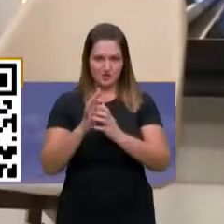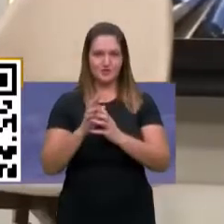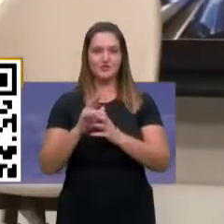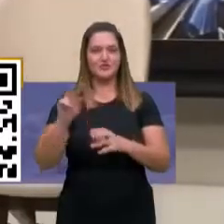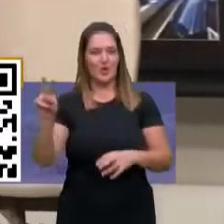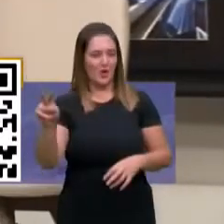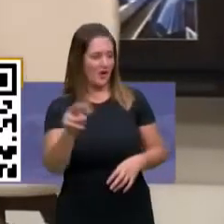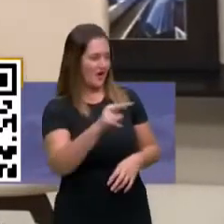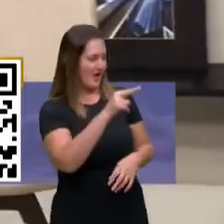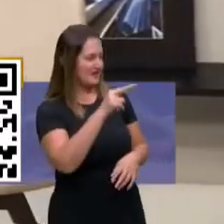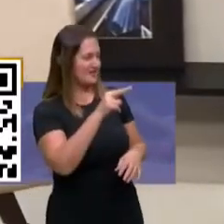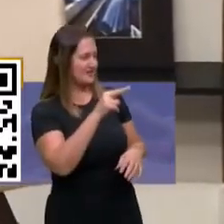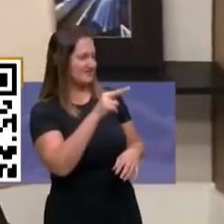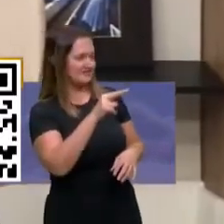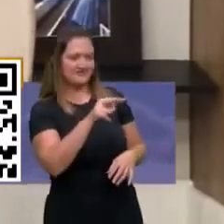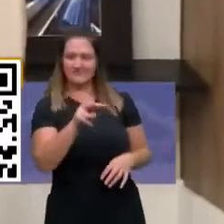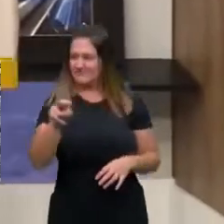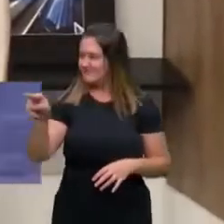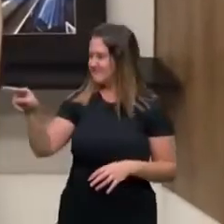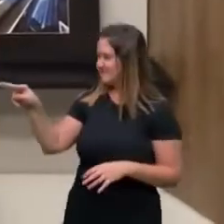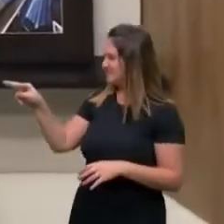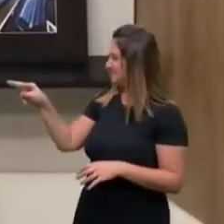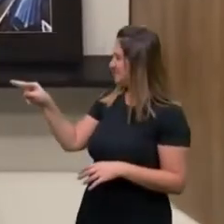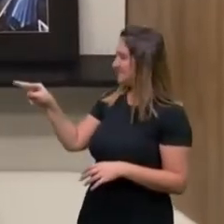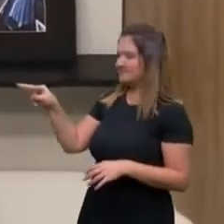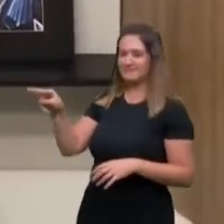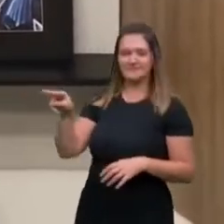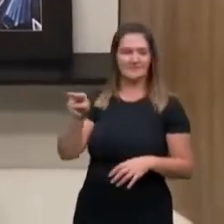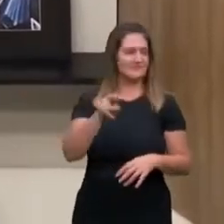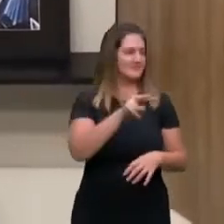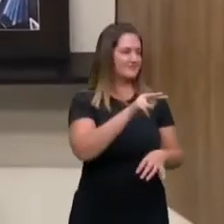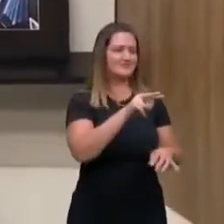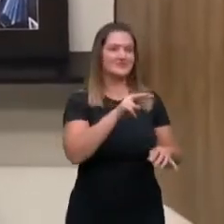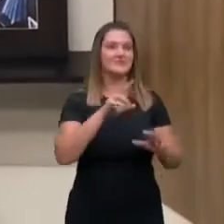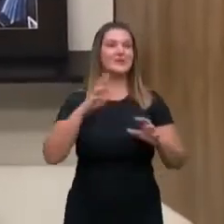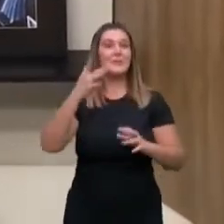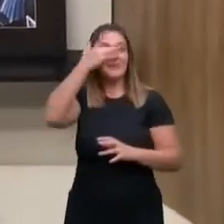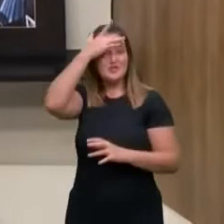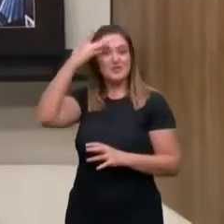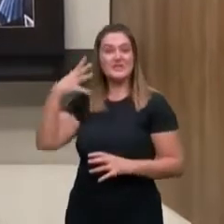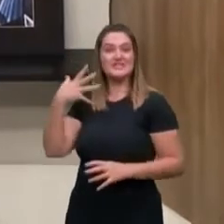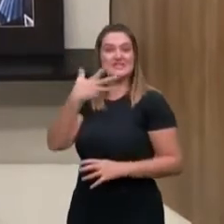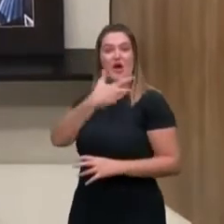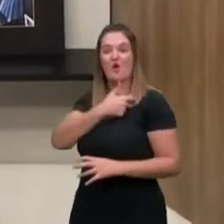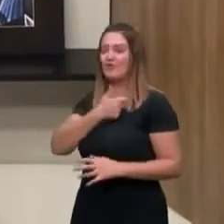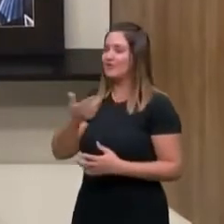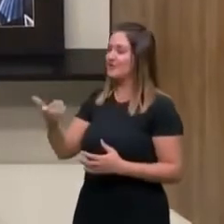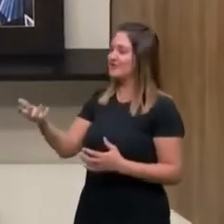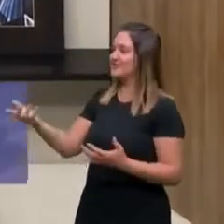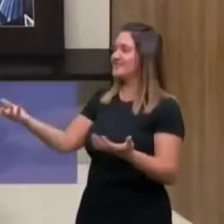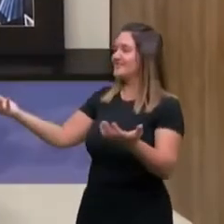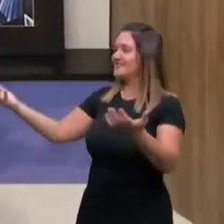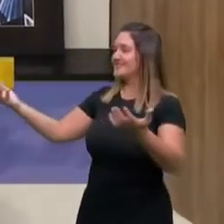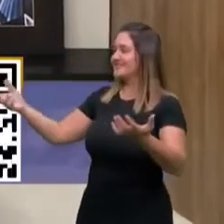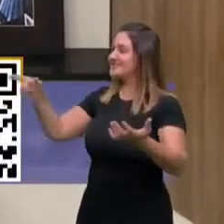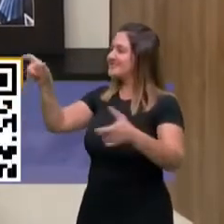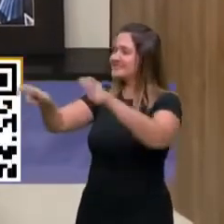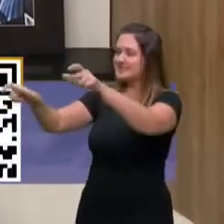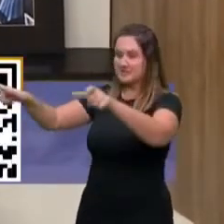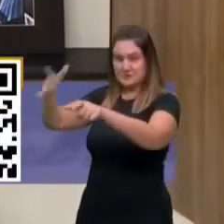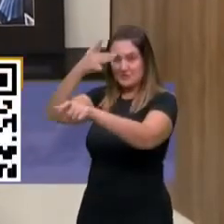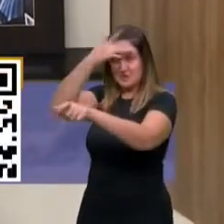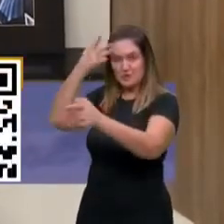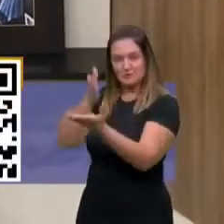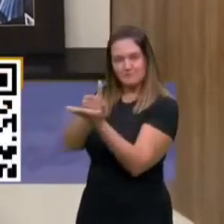vai olhar para os salvos, como eu estou olhando para você agora, vai dar um sorriso maravilhoso, vai abrir os seus braços e vai dizer assim para